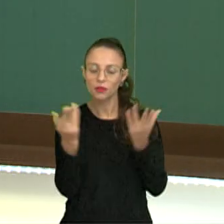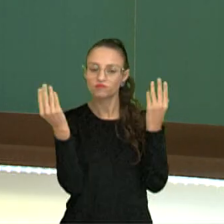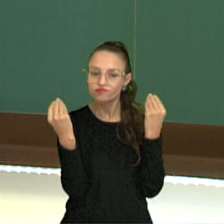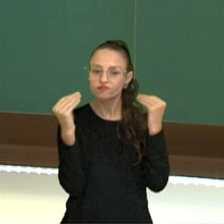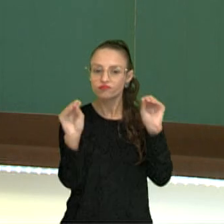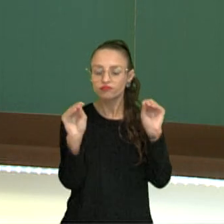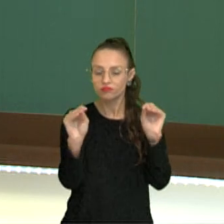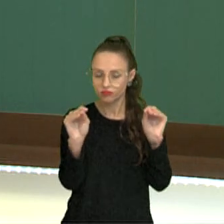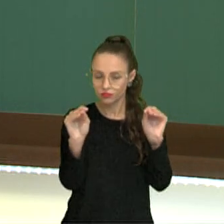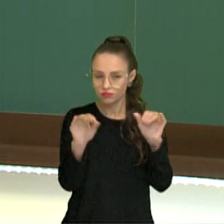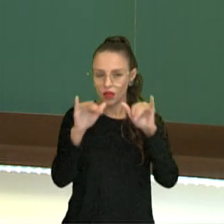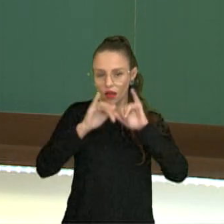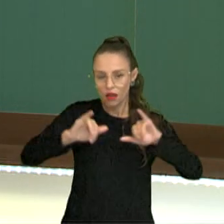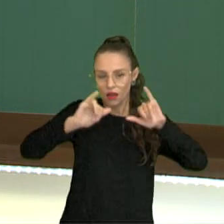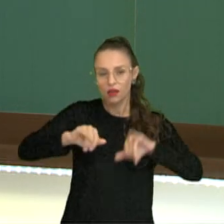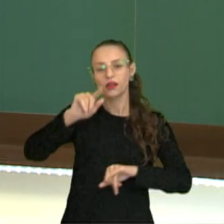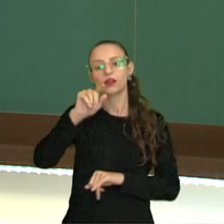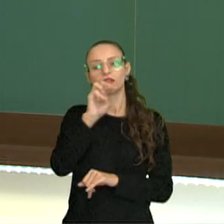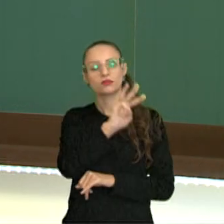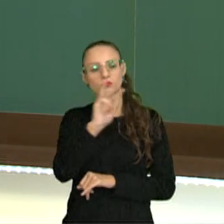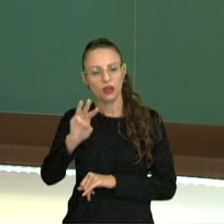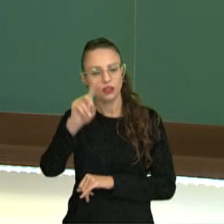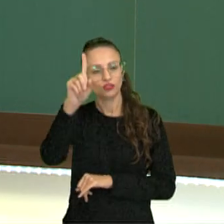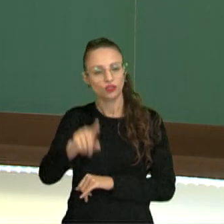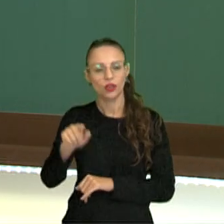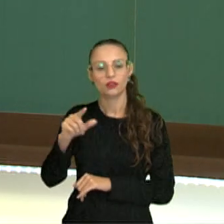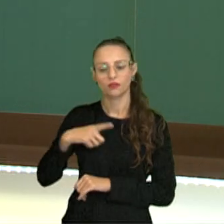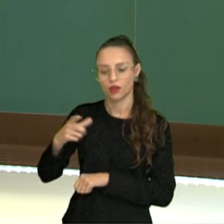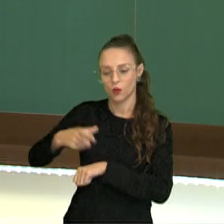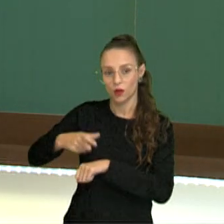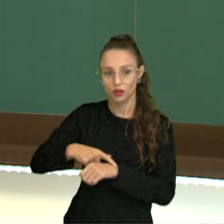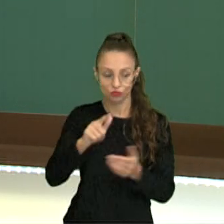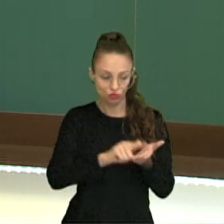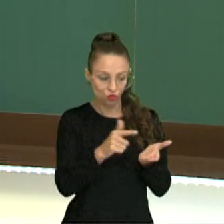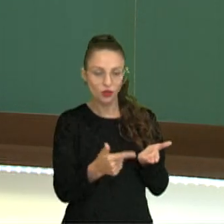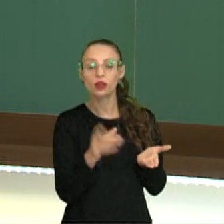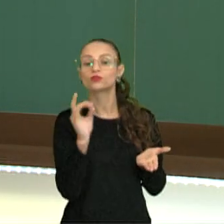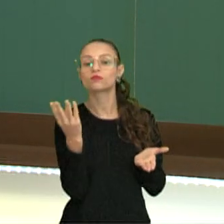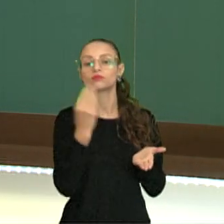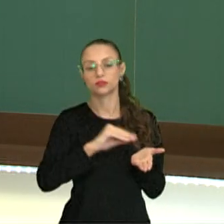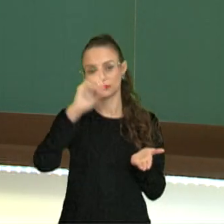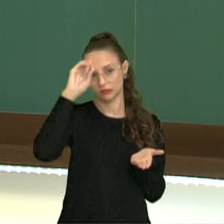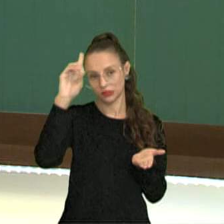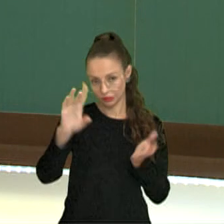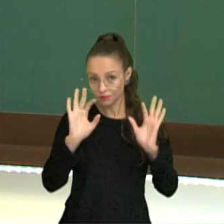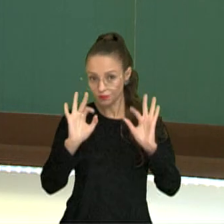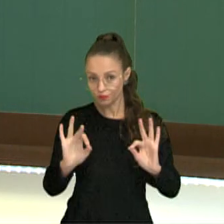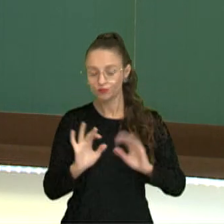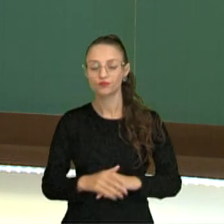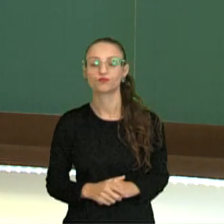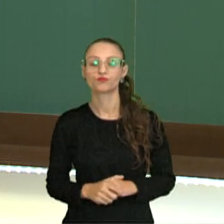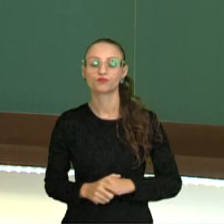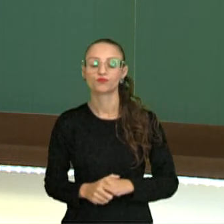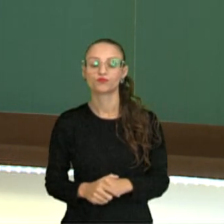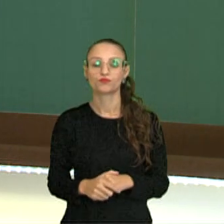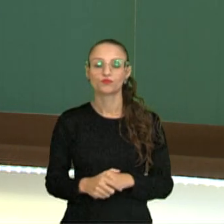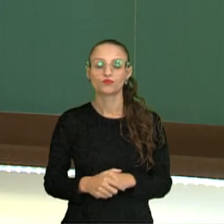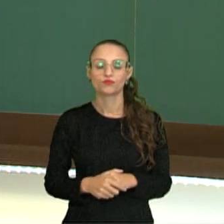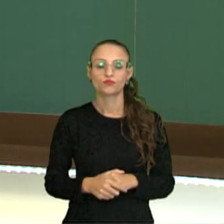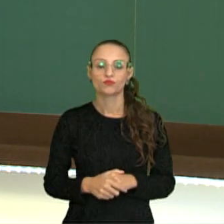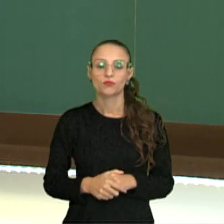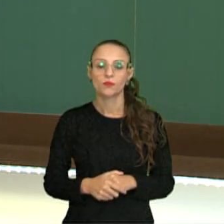em um site, ele tem o horário. Quando é publicado em jornais, apenas a data, certo? Vamos lá.